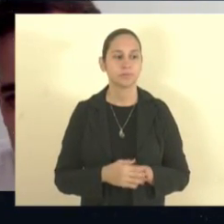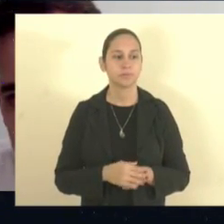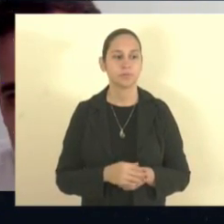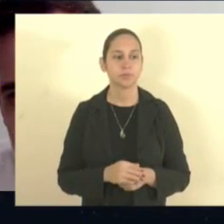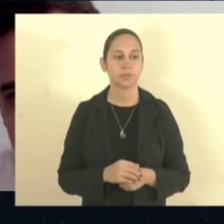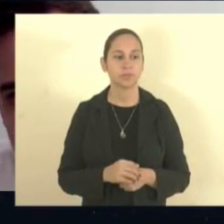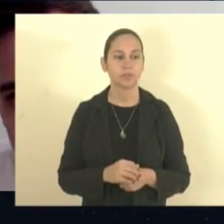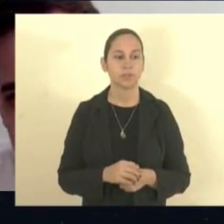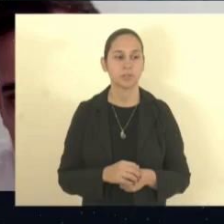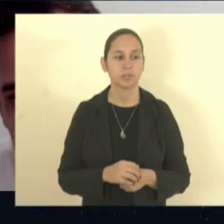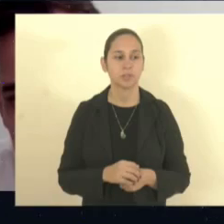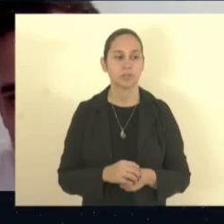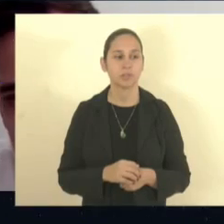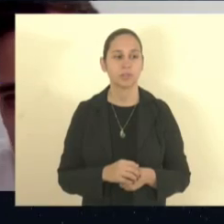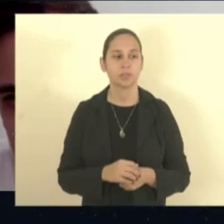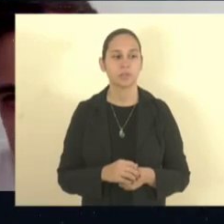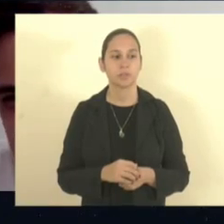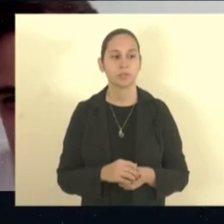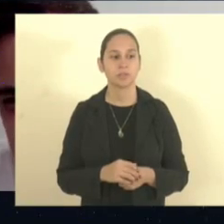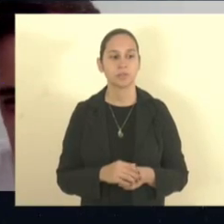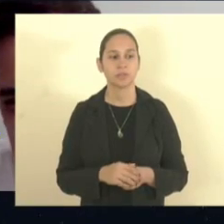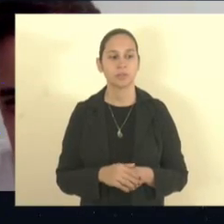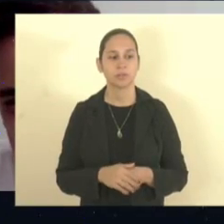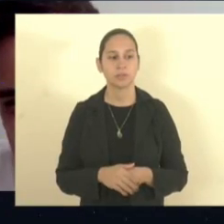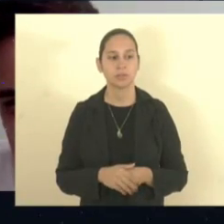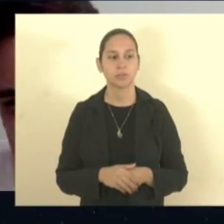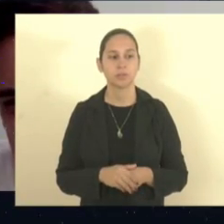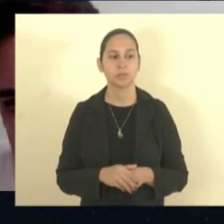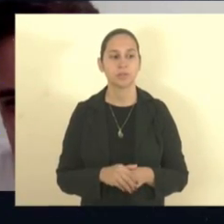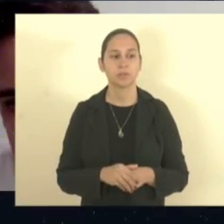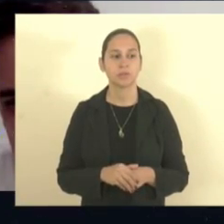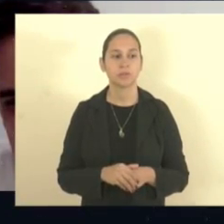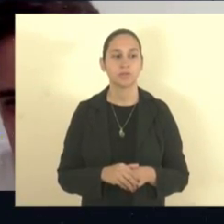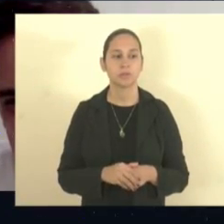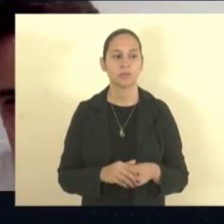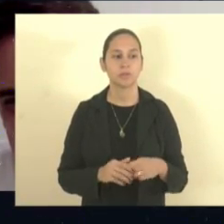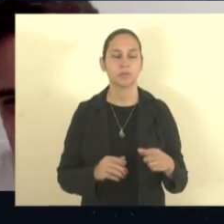Quanto não volta a internet? Oi. Deputado Xambim,